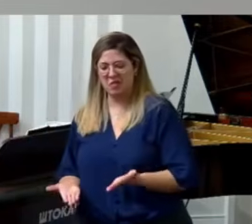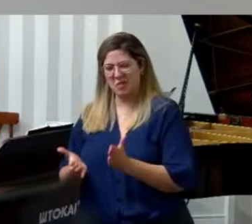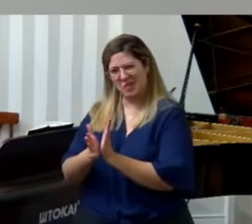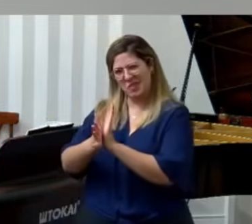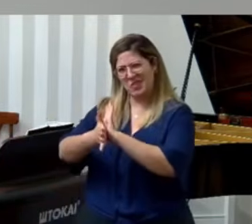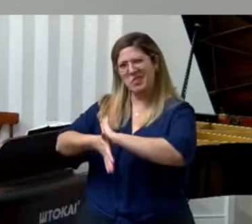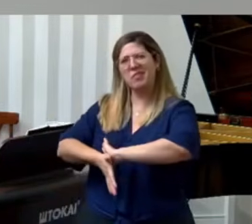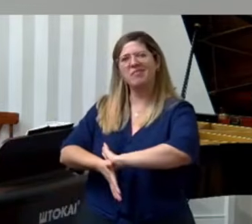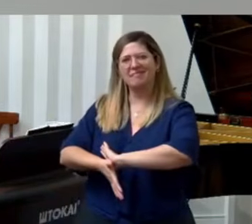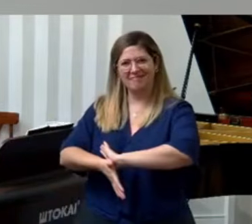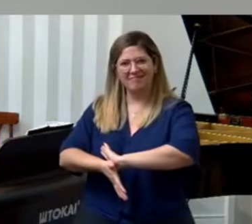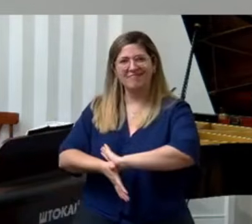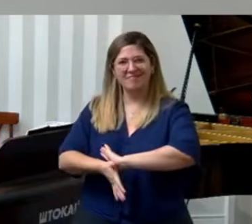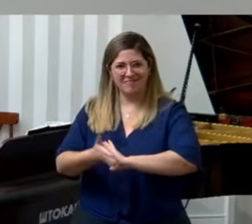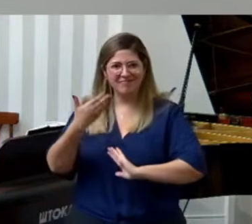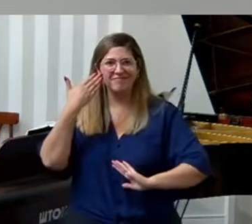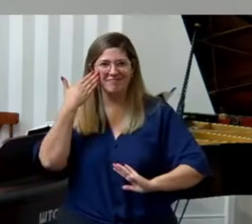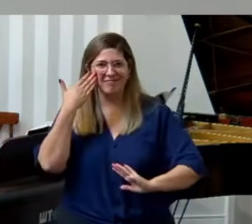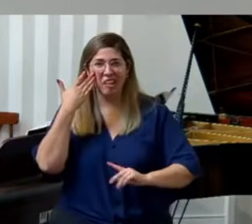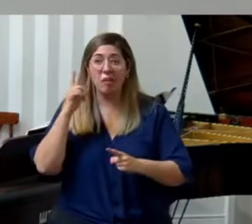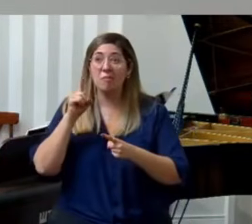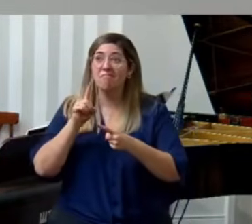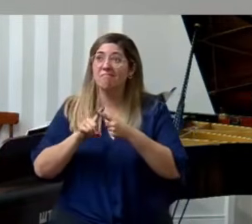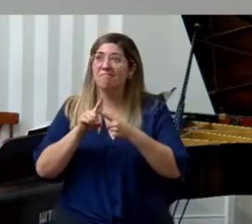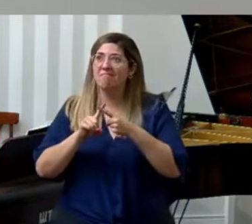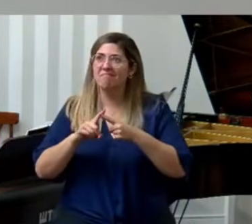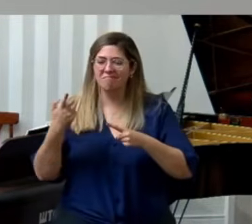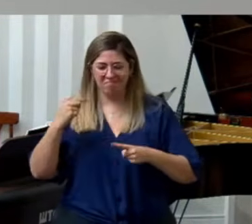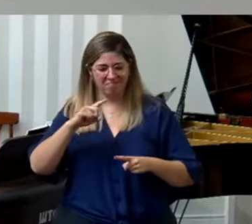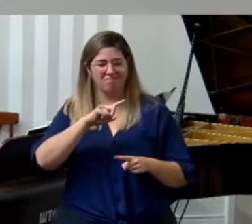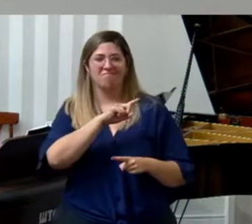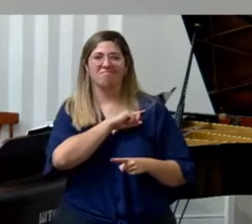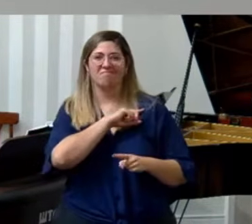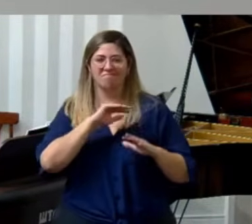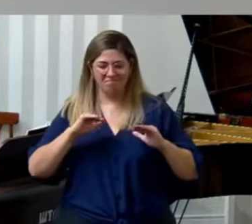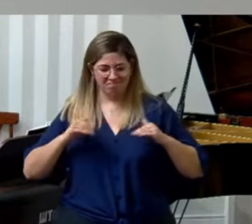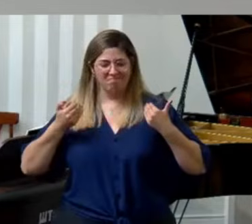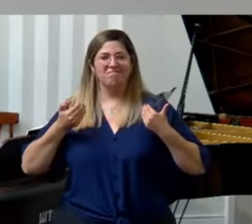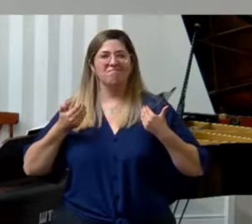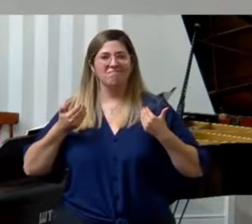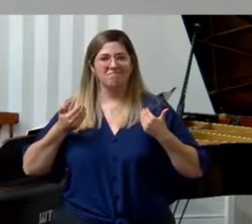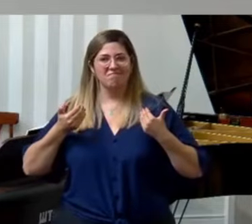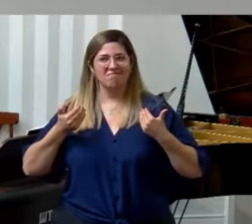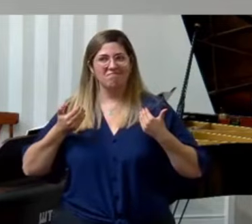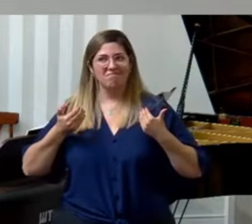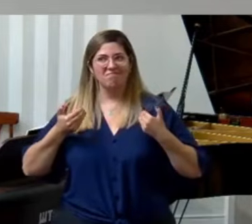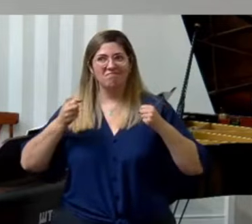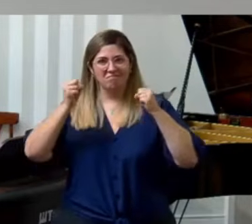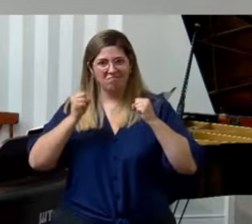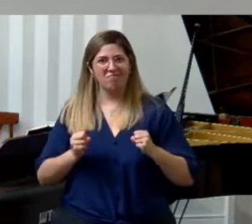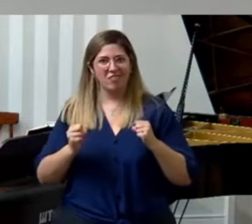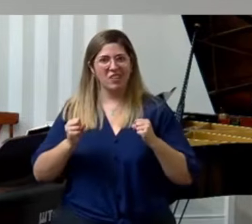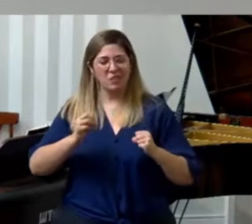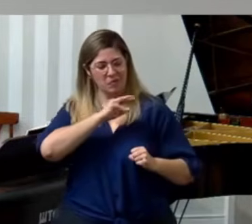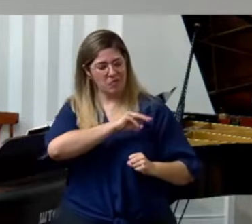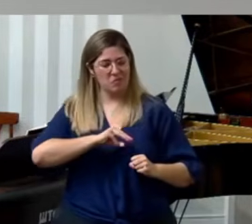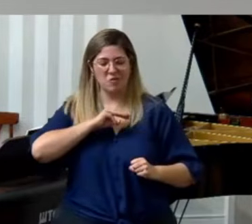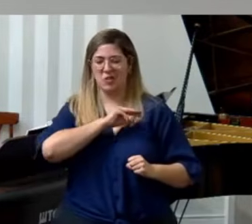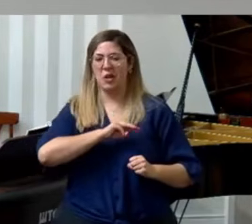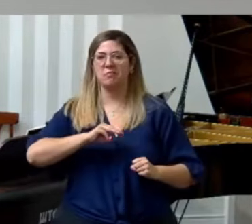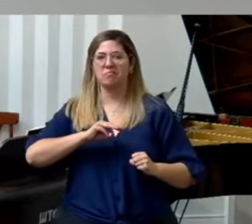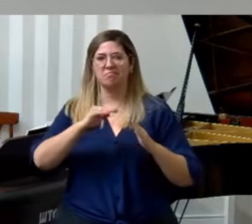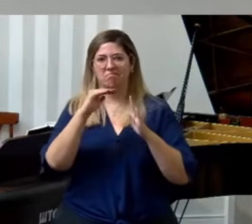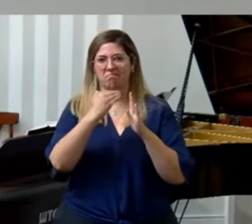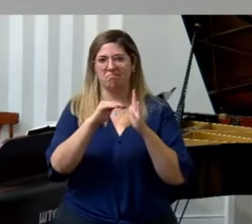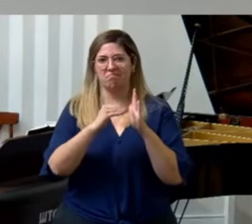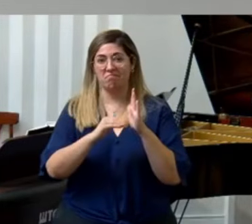diabo. Essa é a razão por que nós podemos nos envolver com esta missão. A nossa